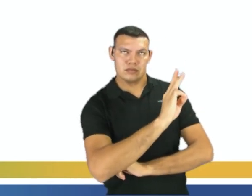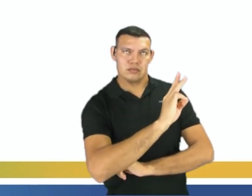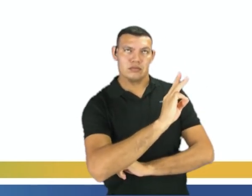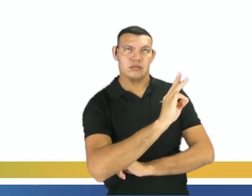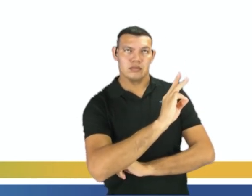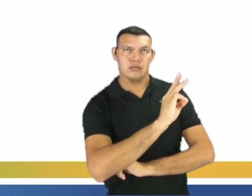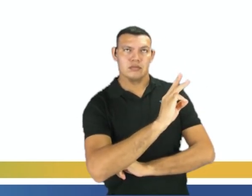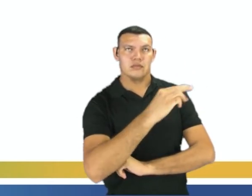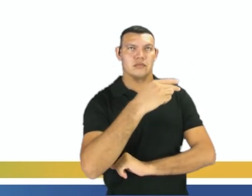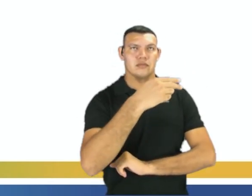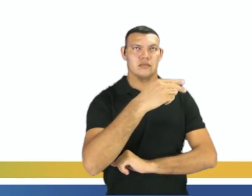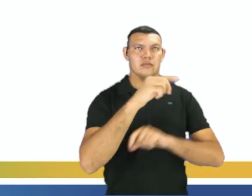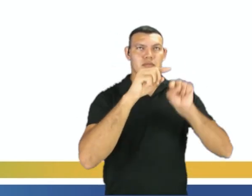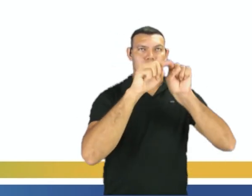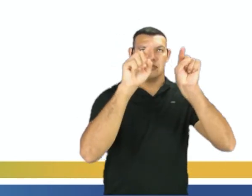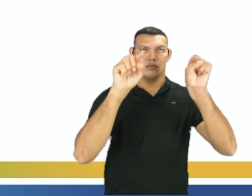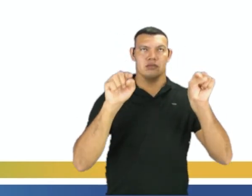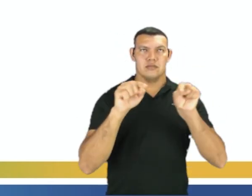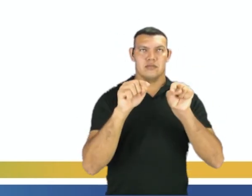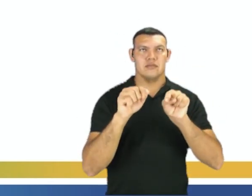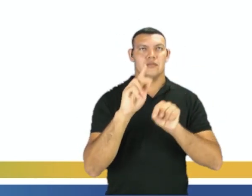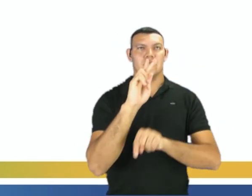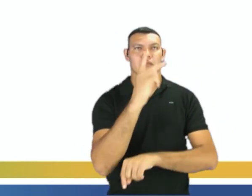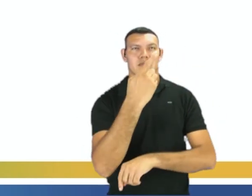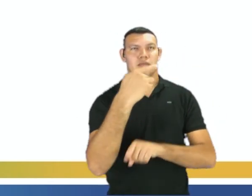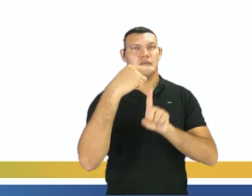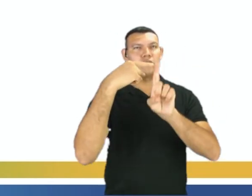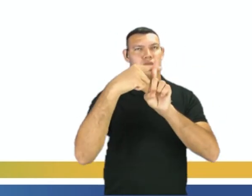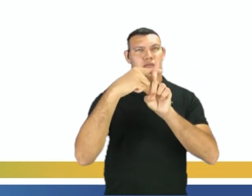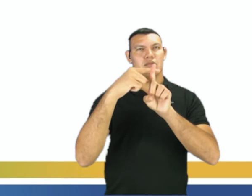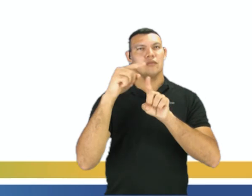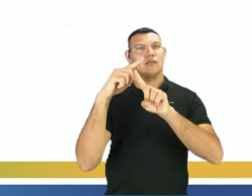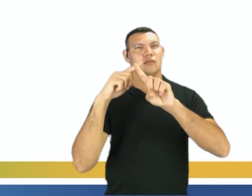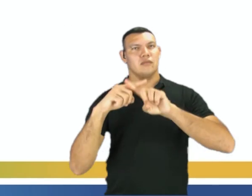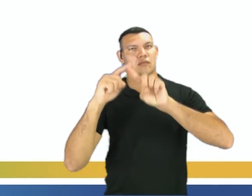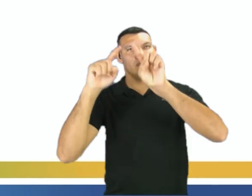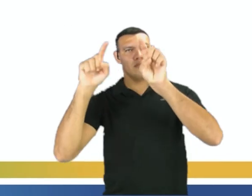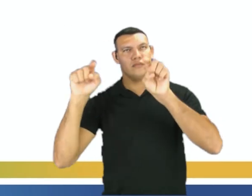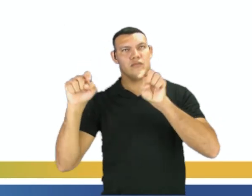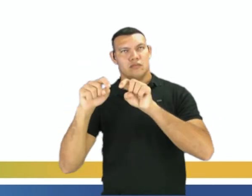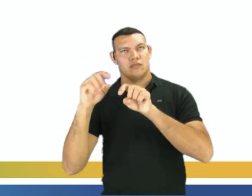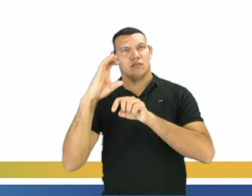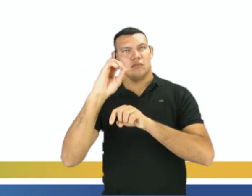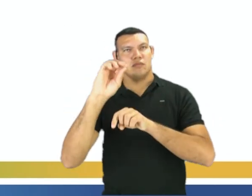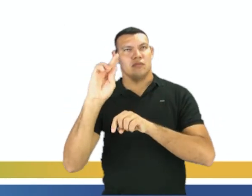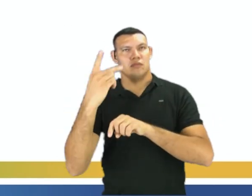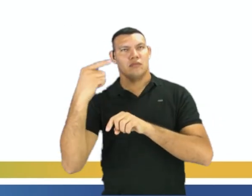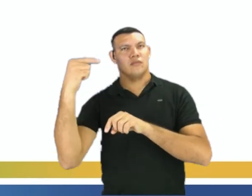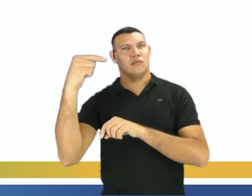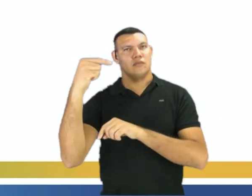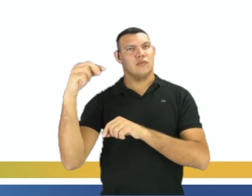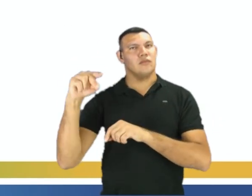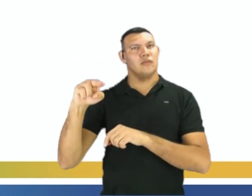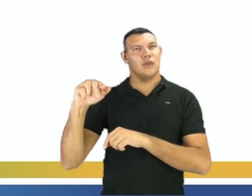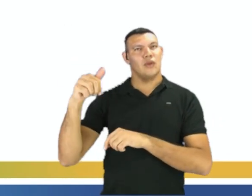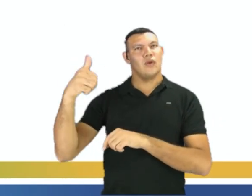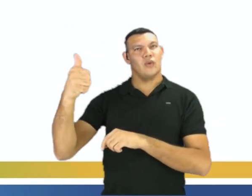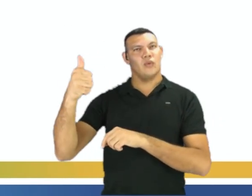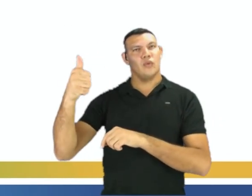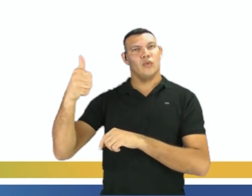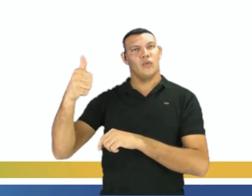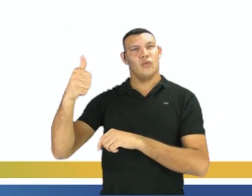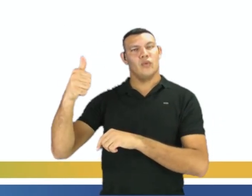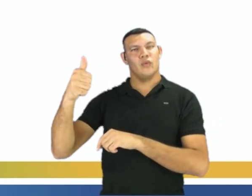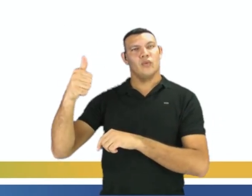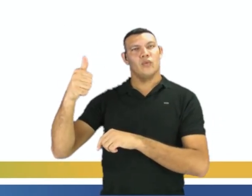água, o kW, é igual a 1 vezes 10 igual a 10 menos 14 mols por litro. Então, esse valor